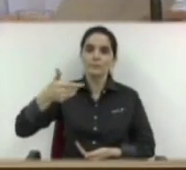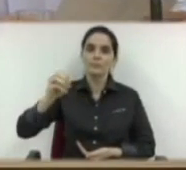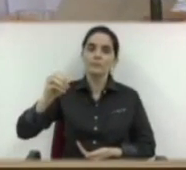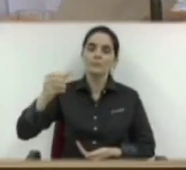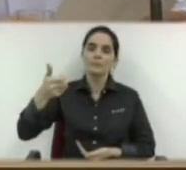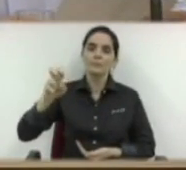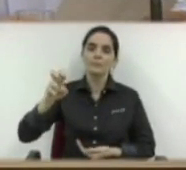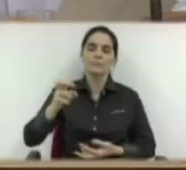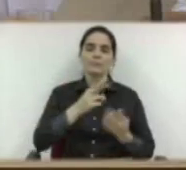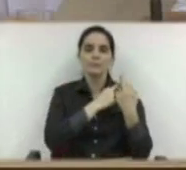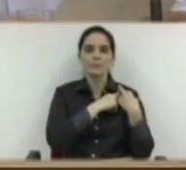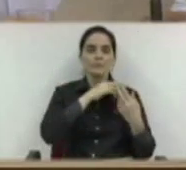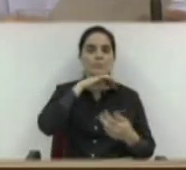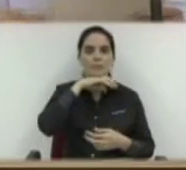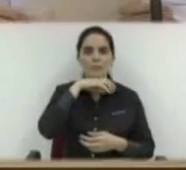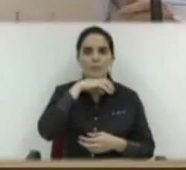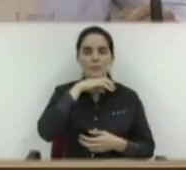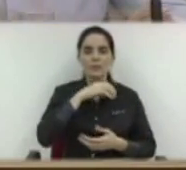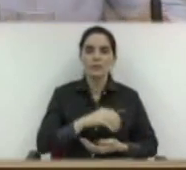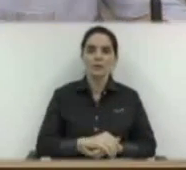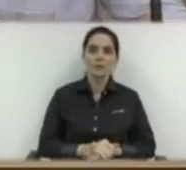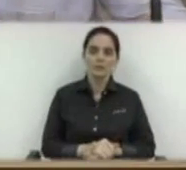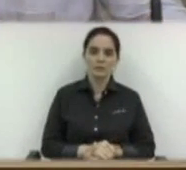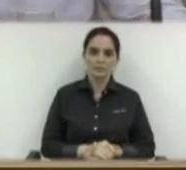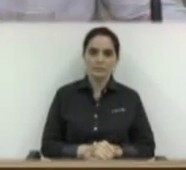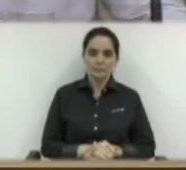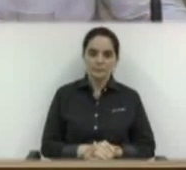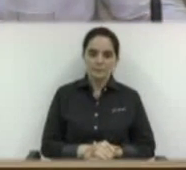1093/2015, autor vereador André Henrique da Silva.